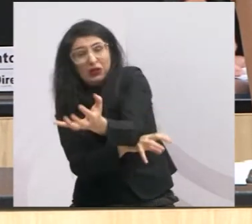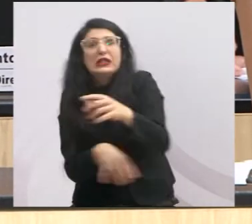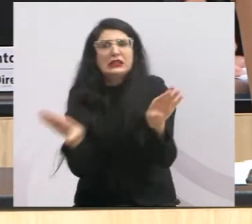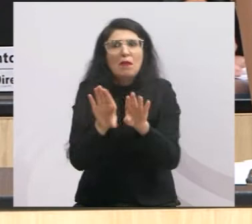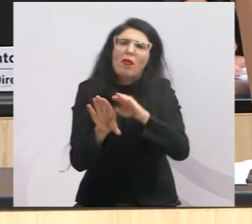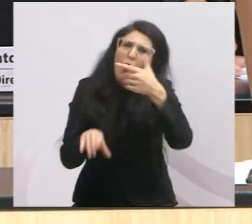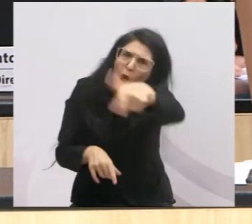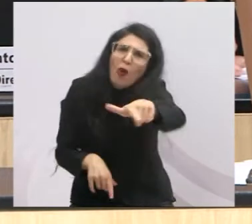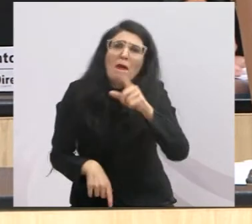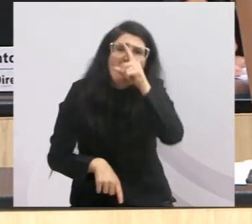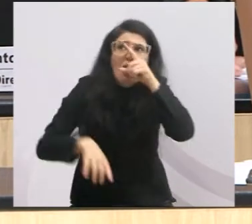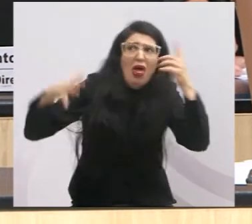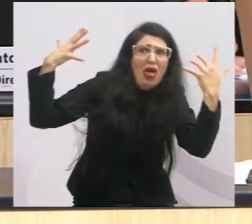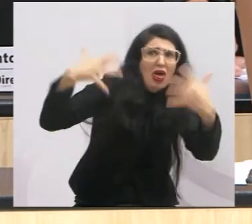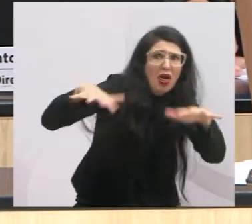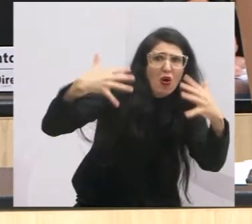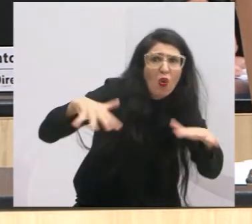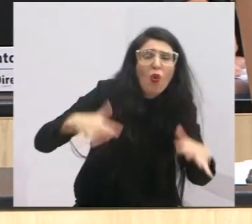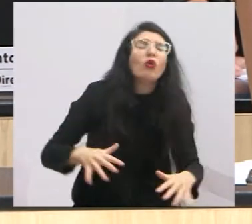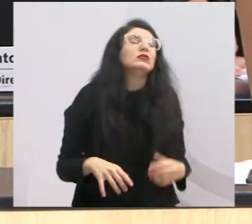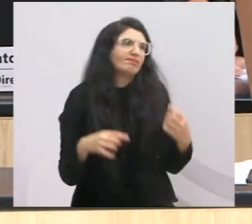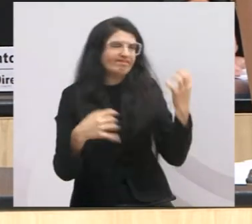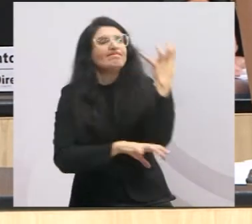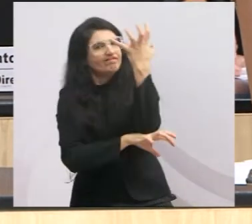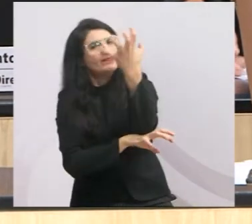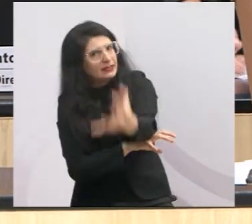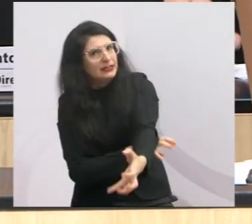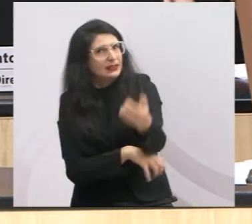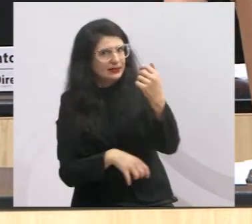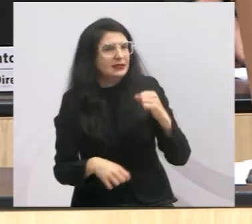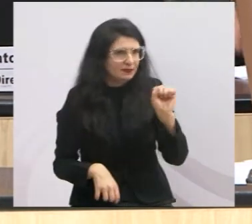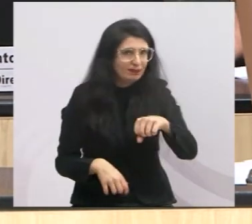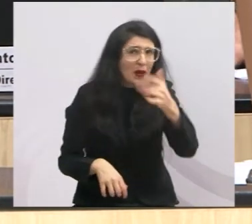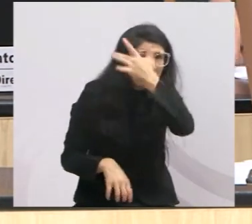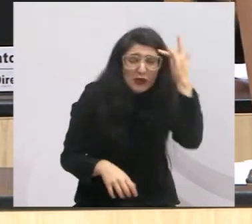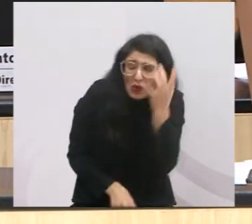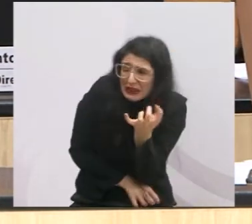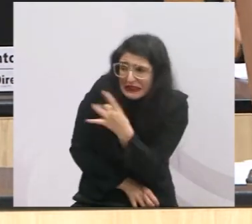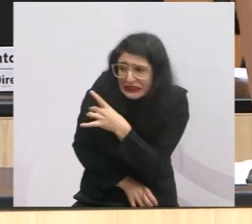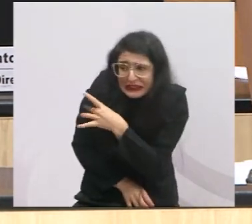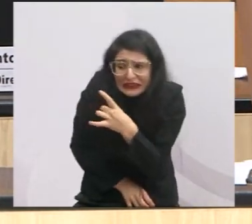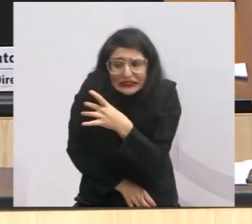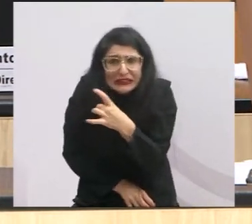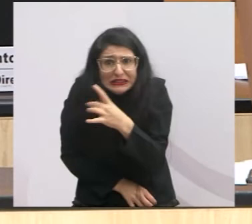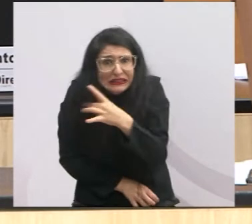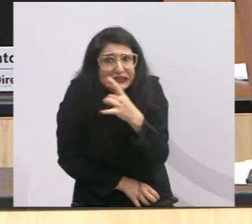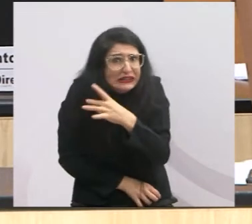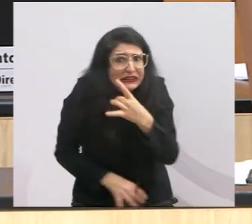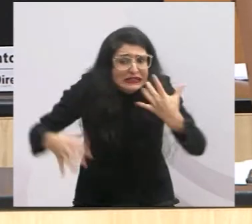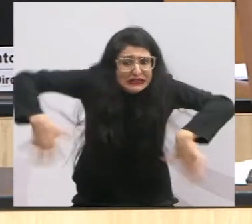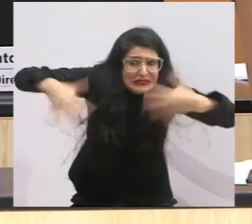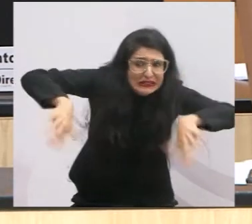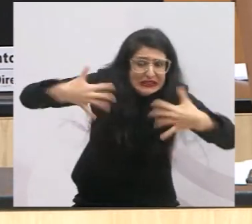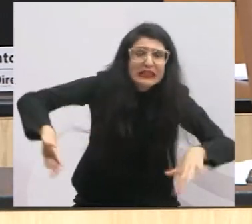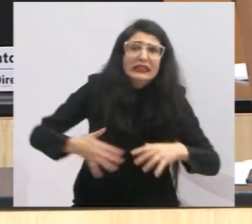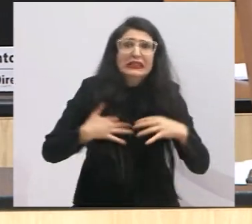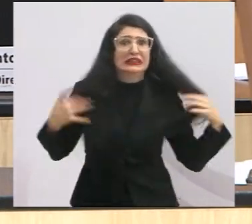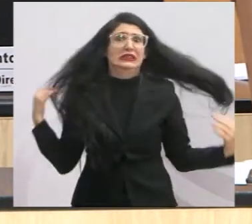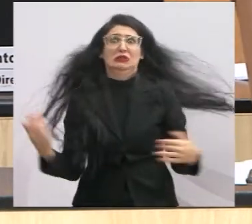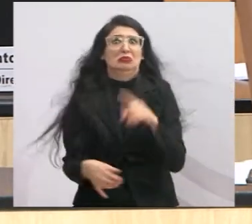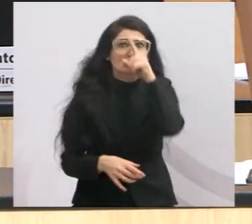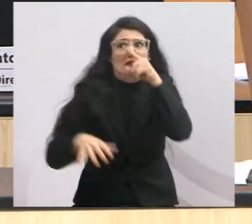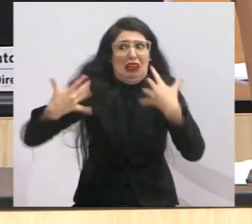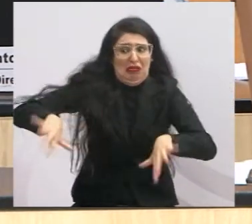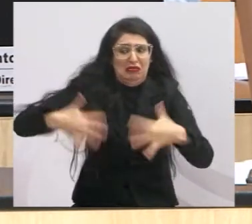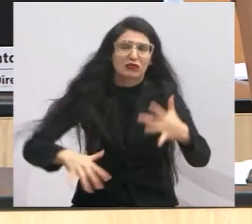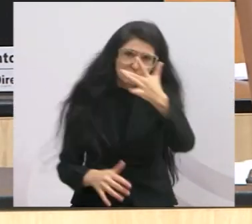presente manifestação. Sala de Sessões, 4 de novembro de 2020. Autoria, vereador